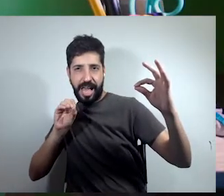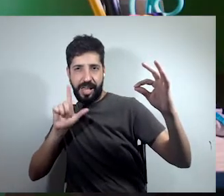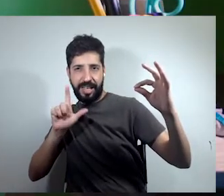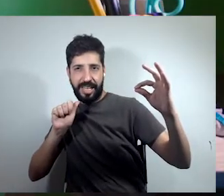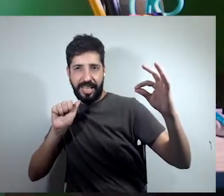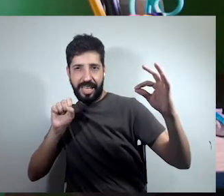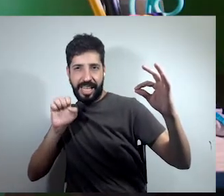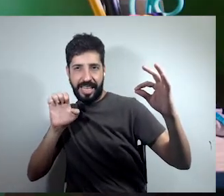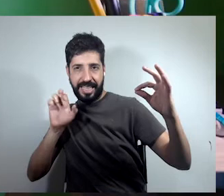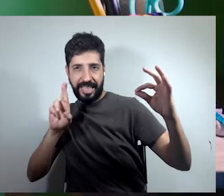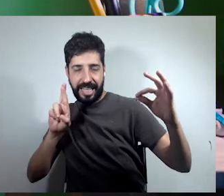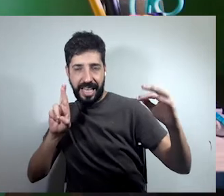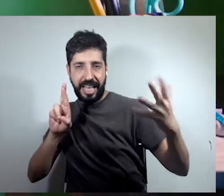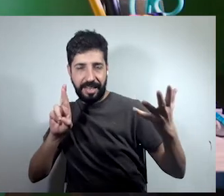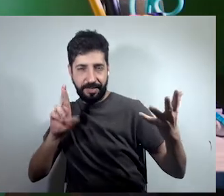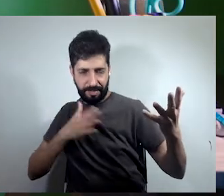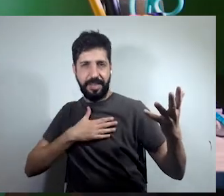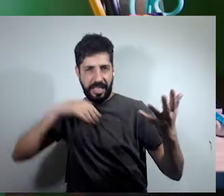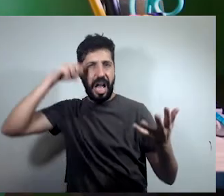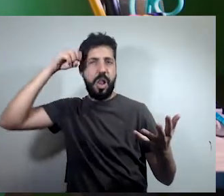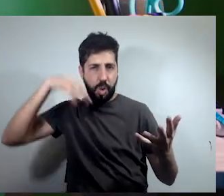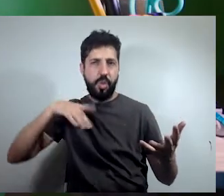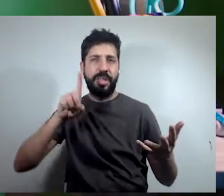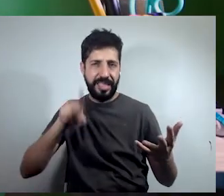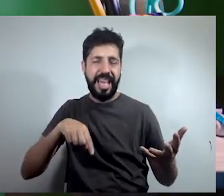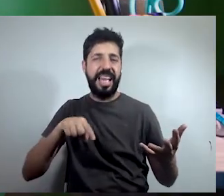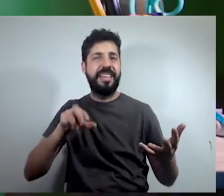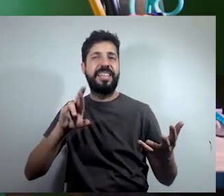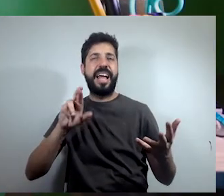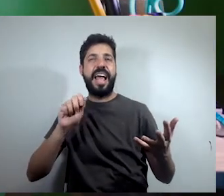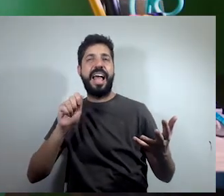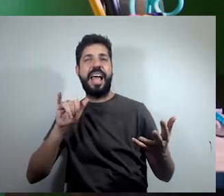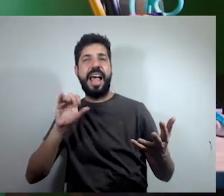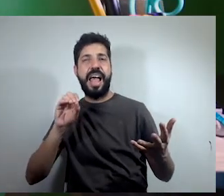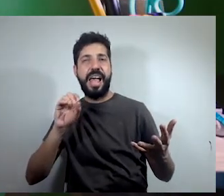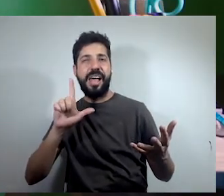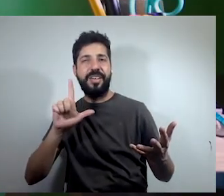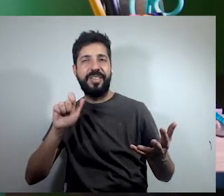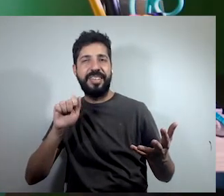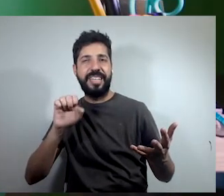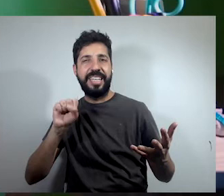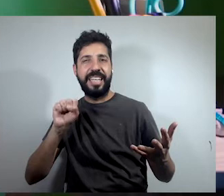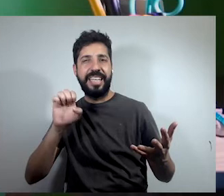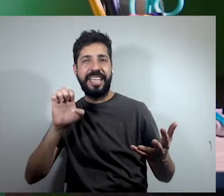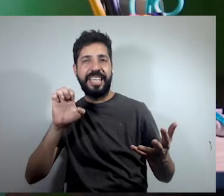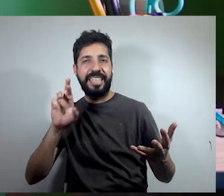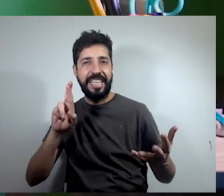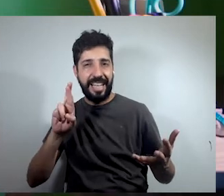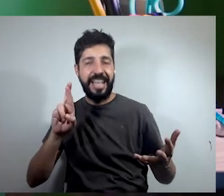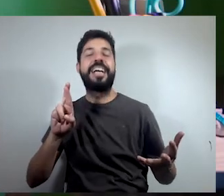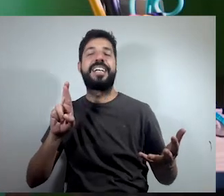Minha luz é de de raio laser,